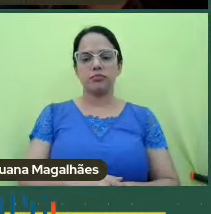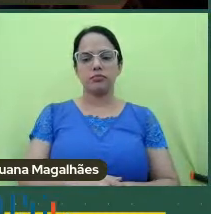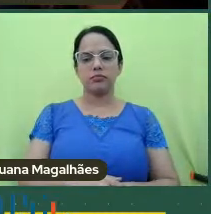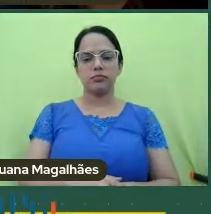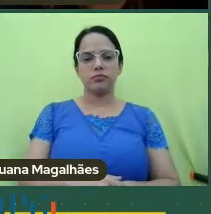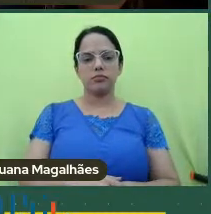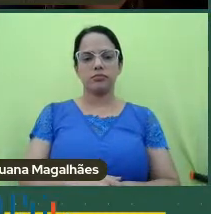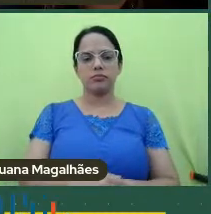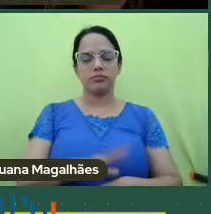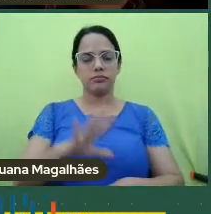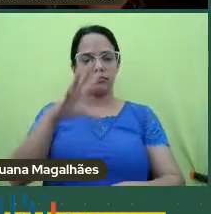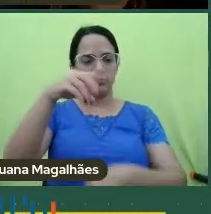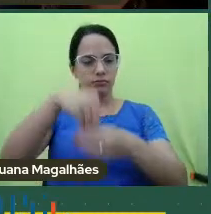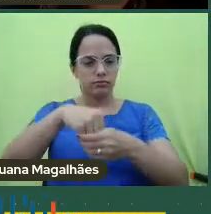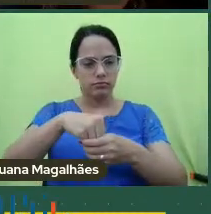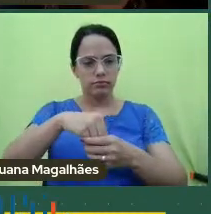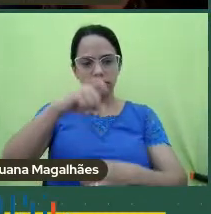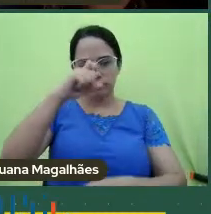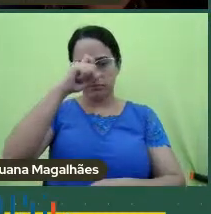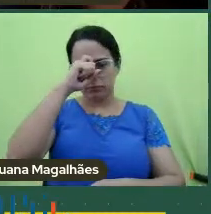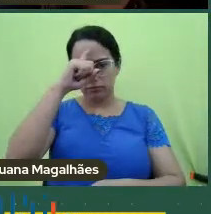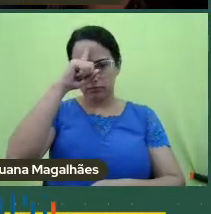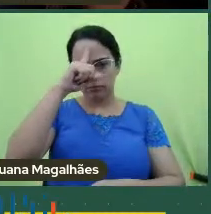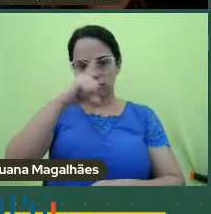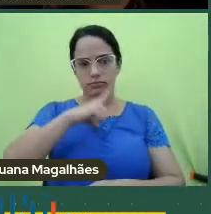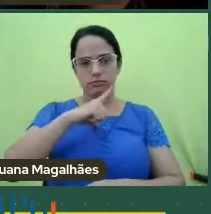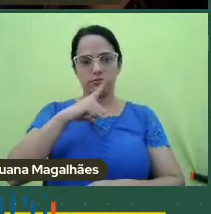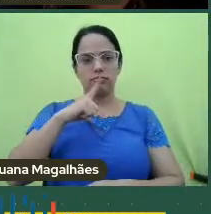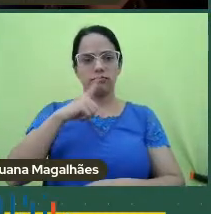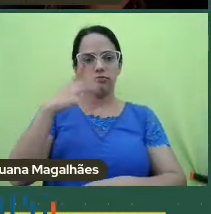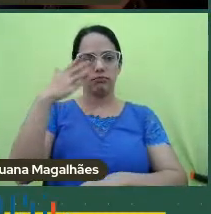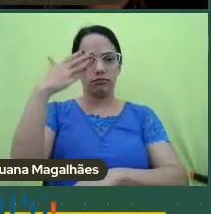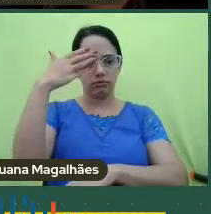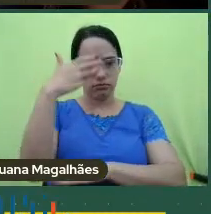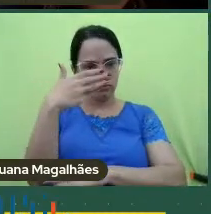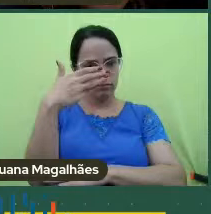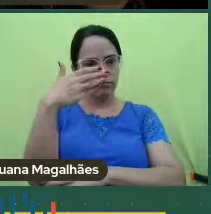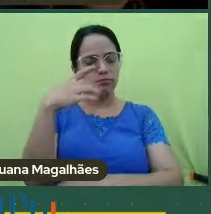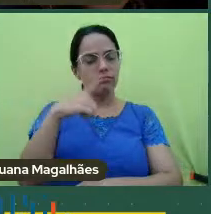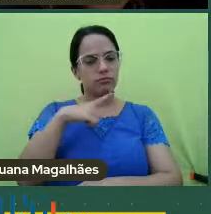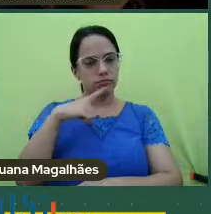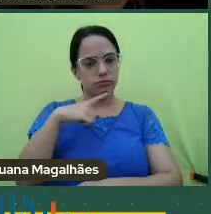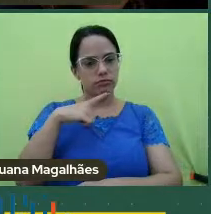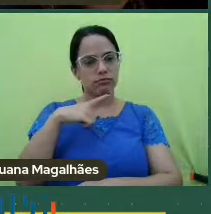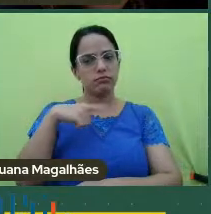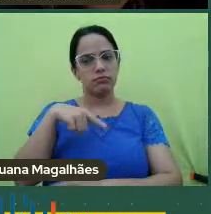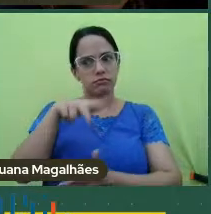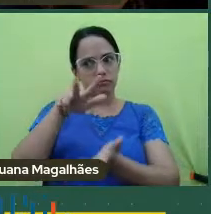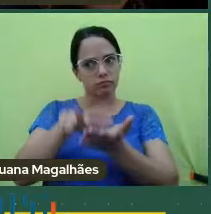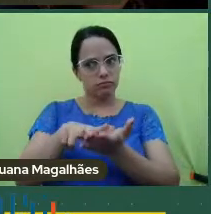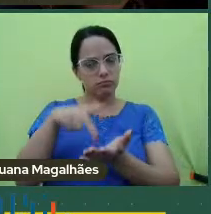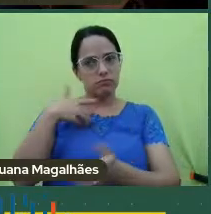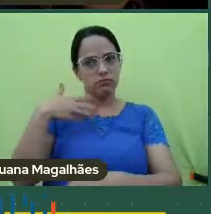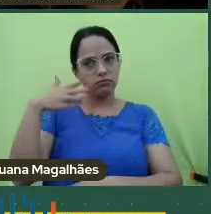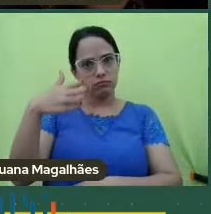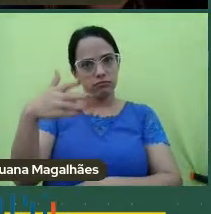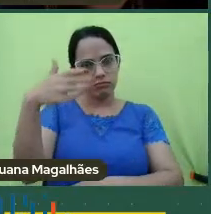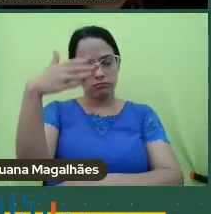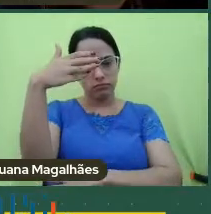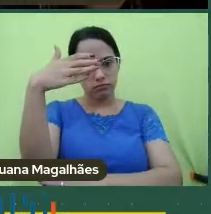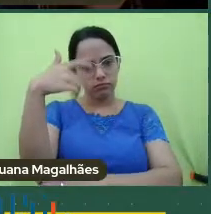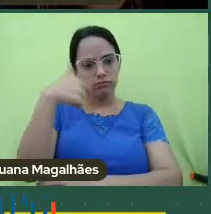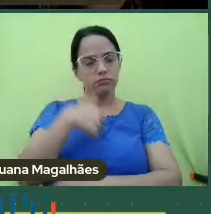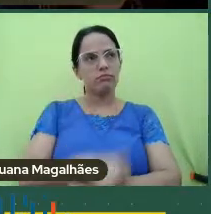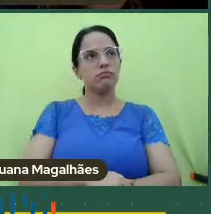de um hospital, a gente tem um hotel, né? Nós ficamos hospedados nos hospitais quando nós estamos internados.